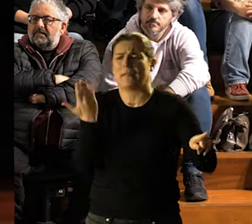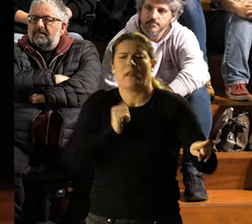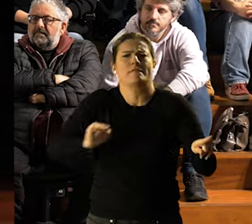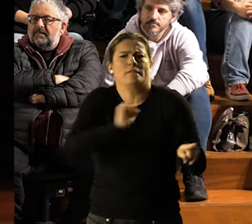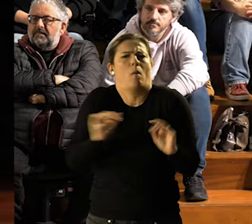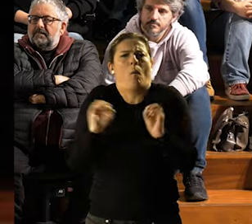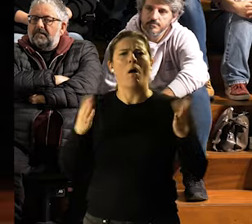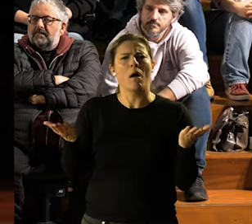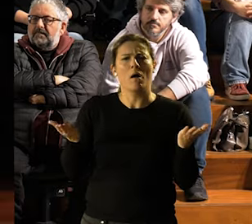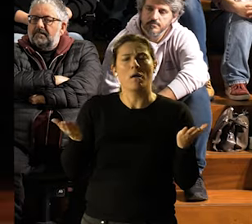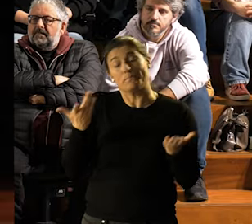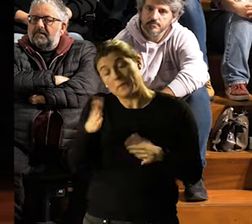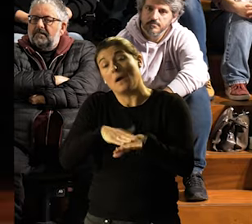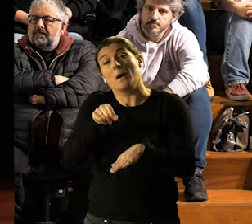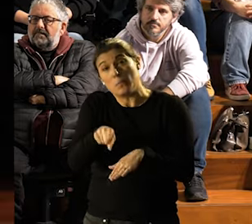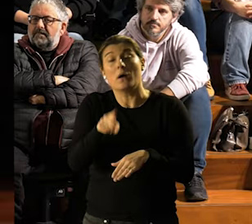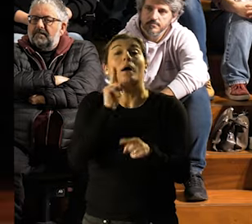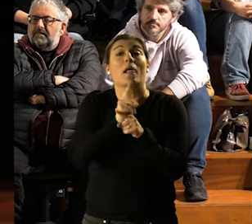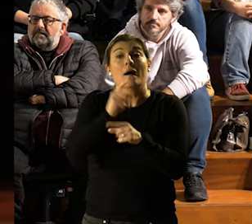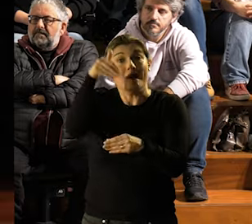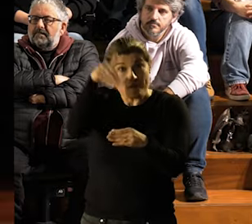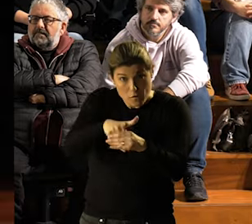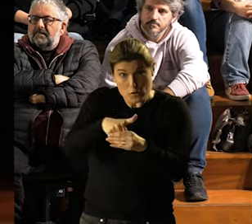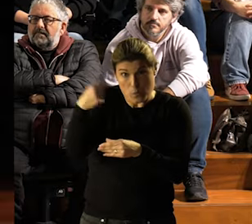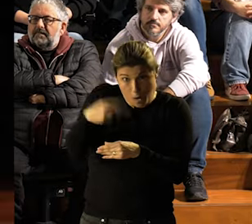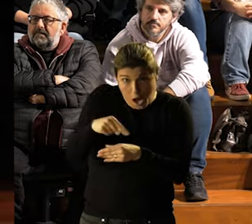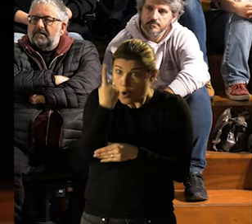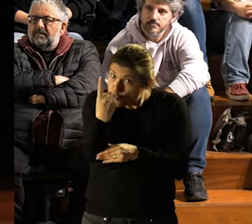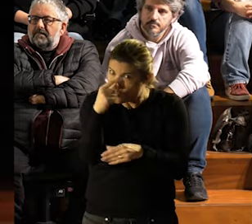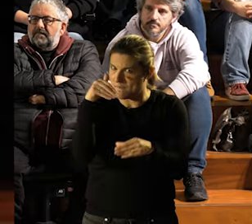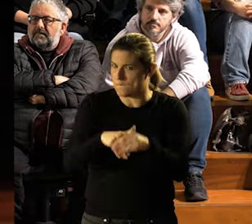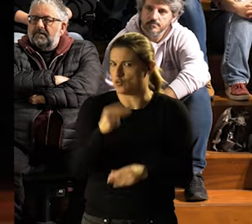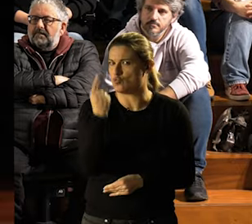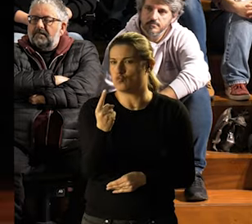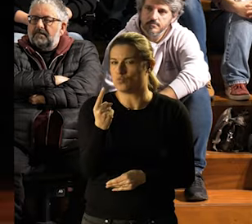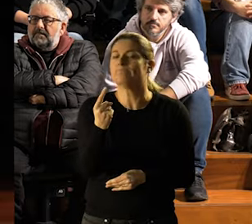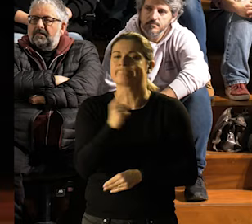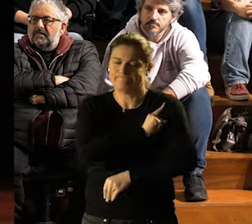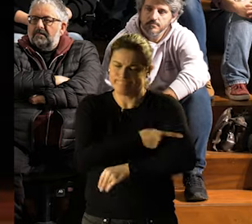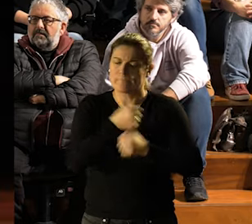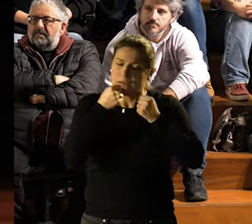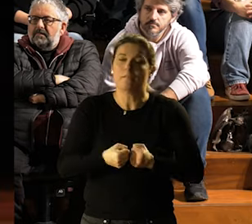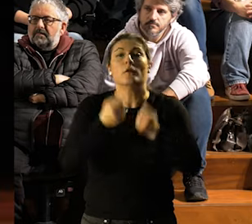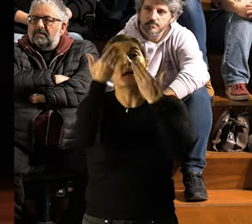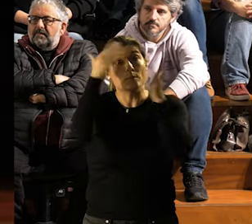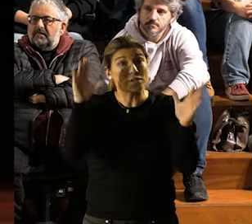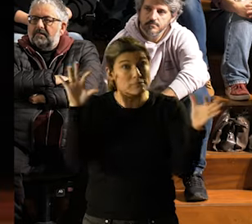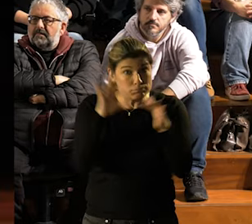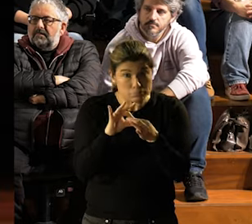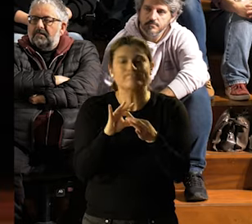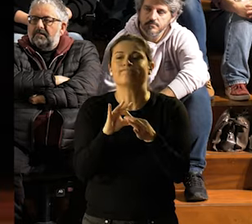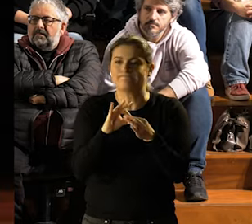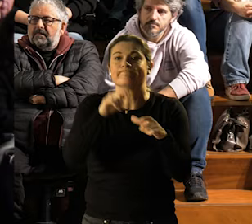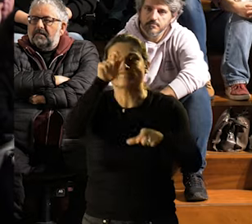direitos e por isso se há um voto um voto e a força da Democracia é que